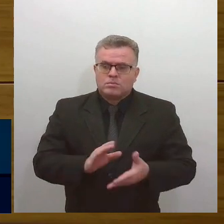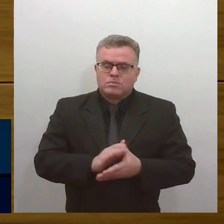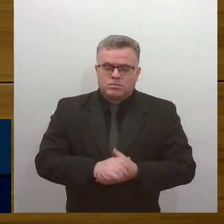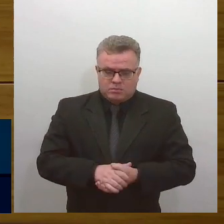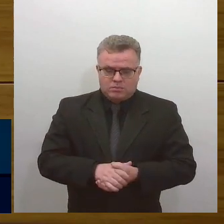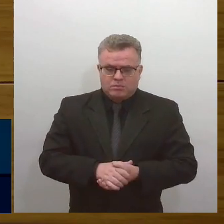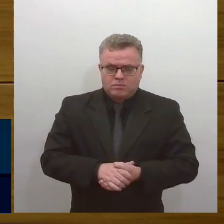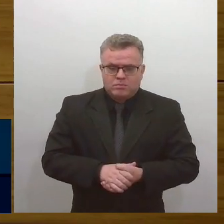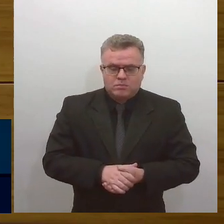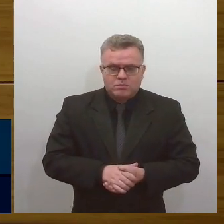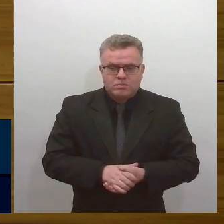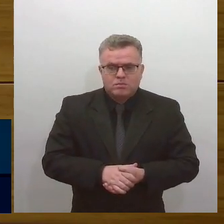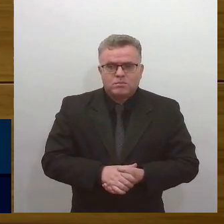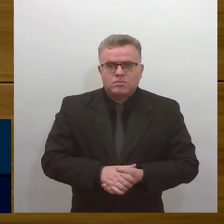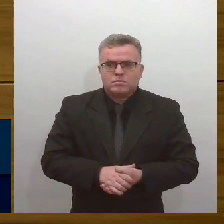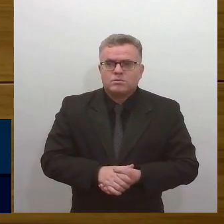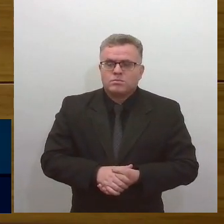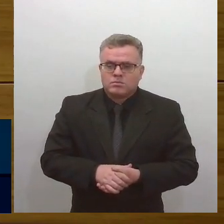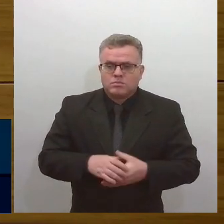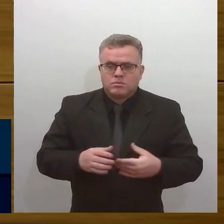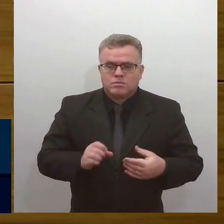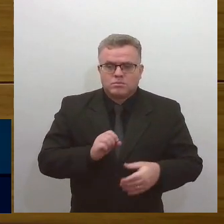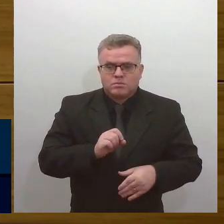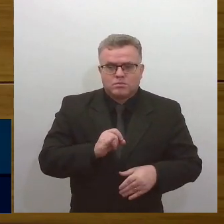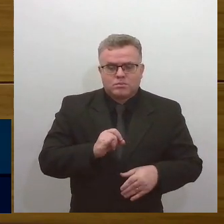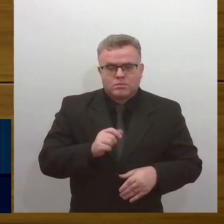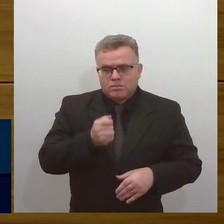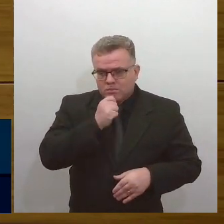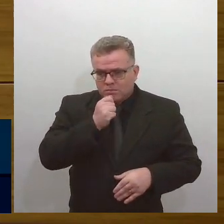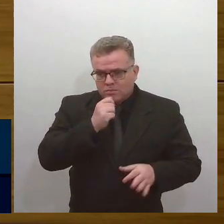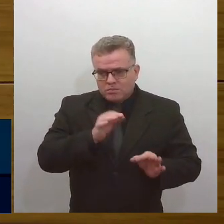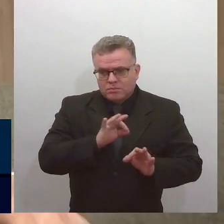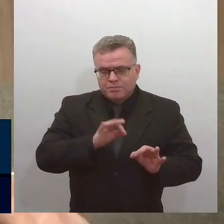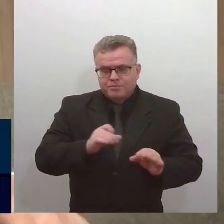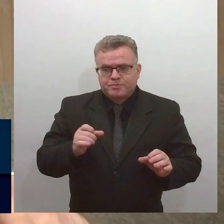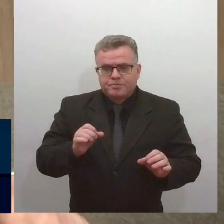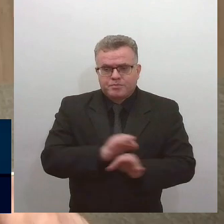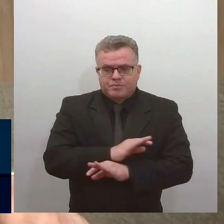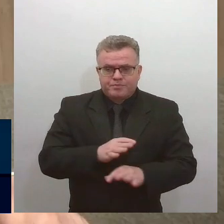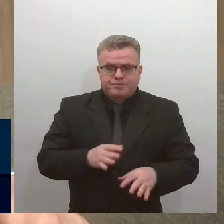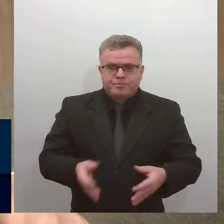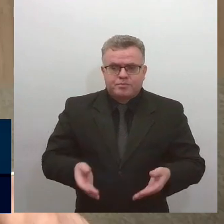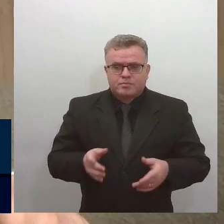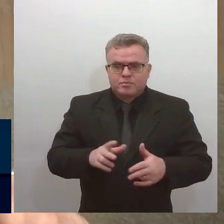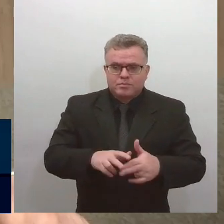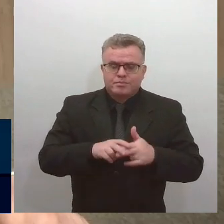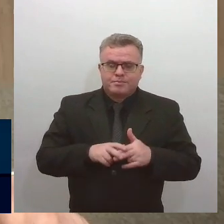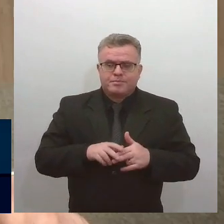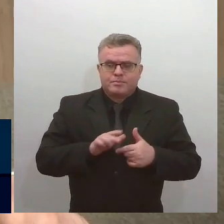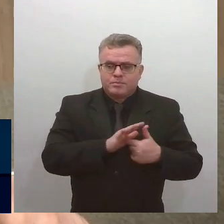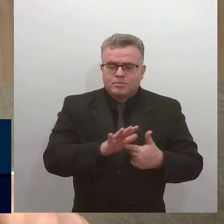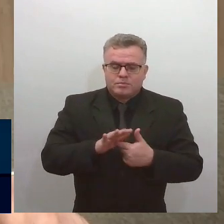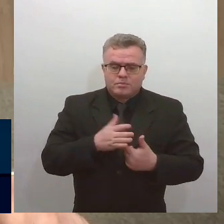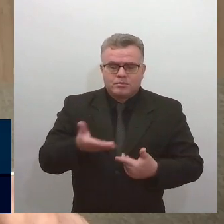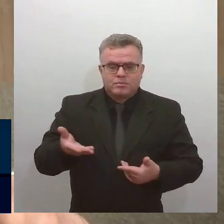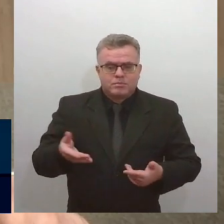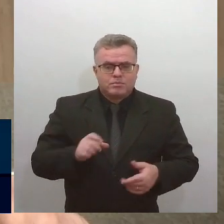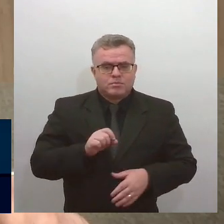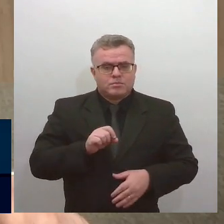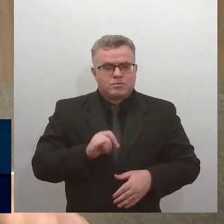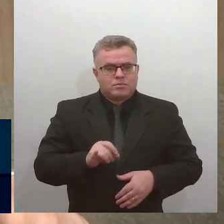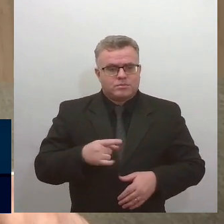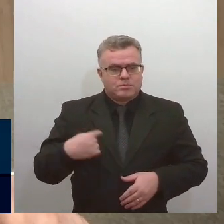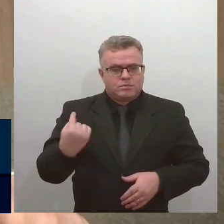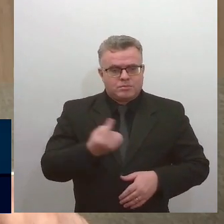né É se tudo correr bem em 25 Nós já vamos ter obra Então se a gente conseguir esse milagre de ter a obra